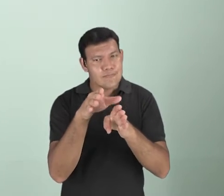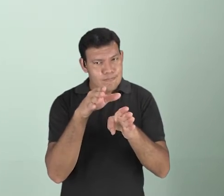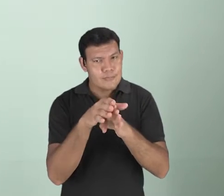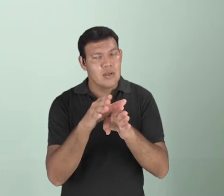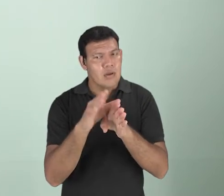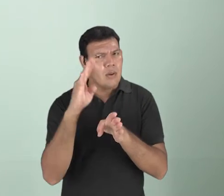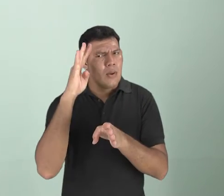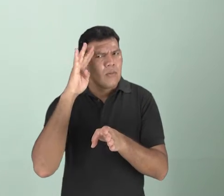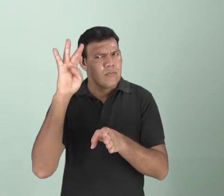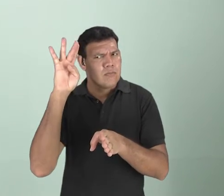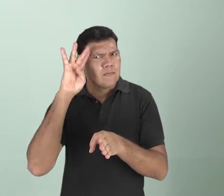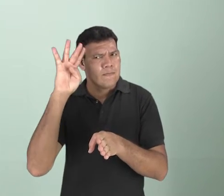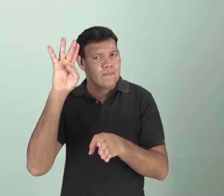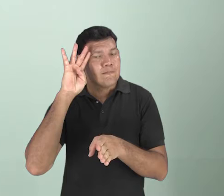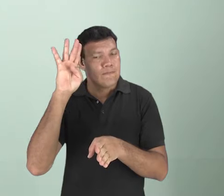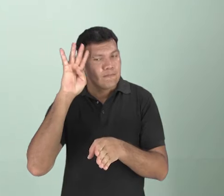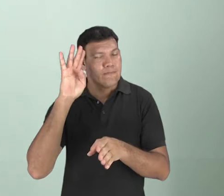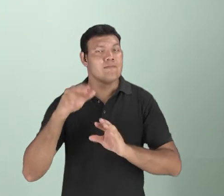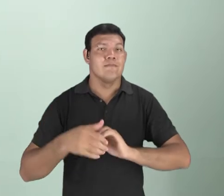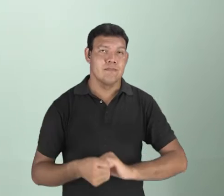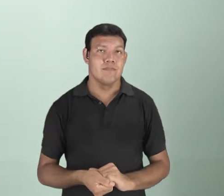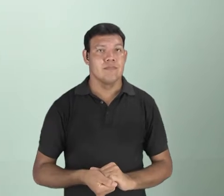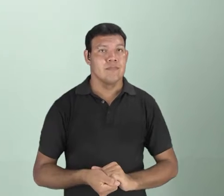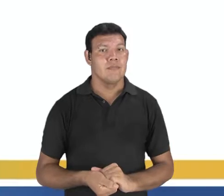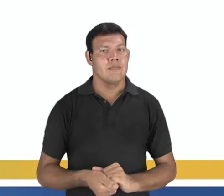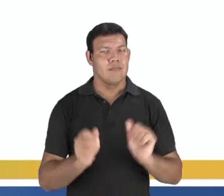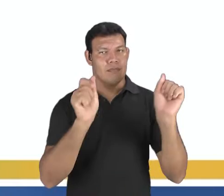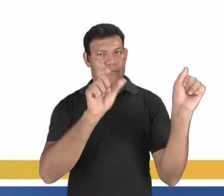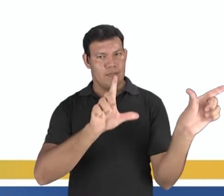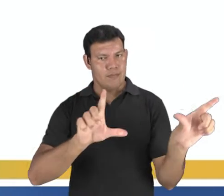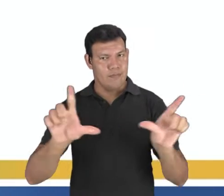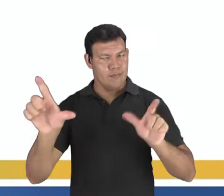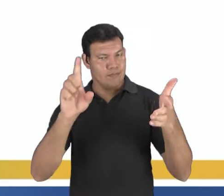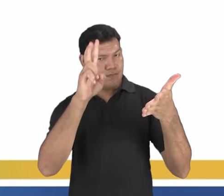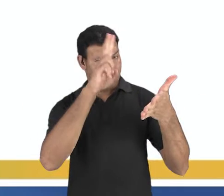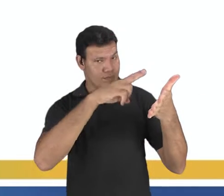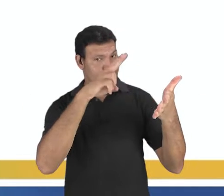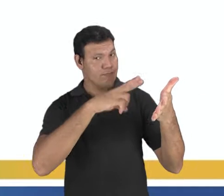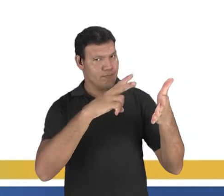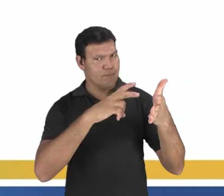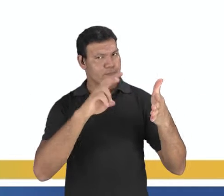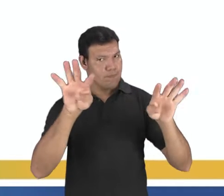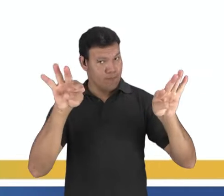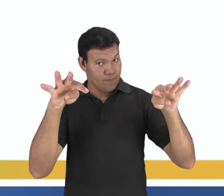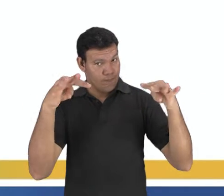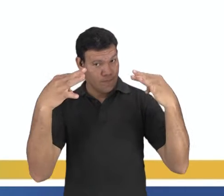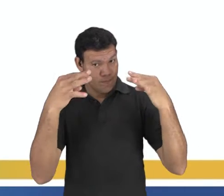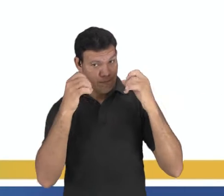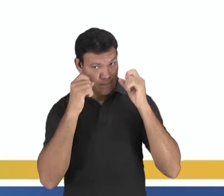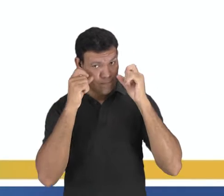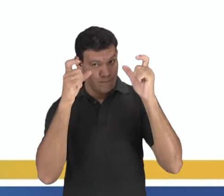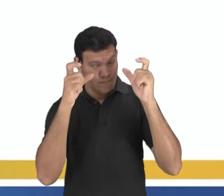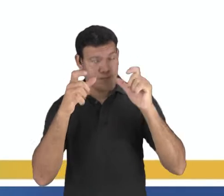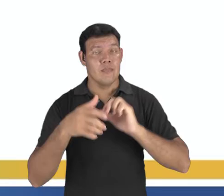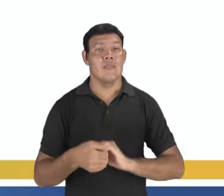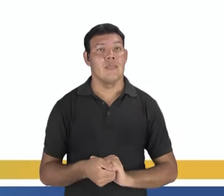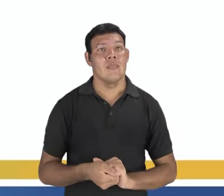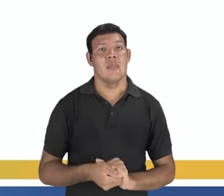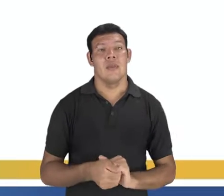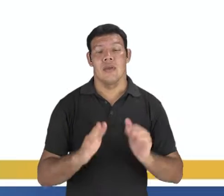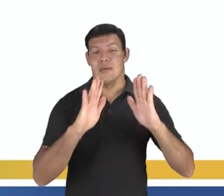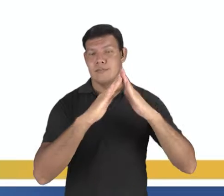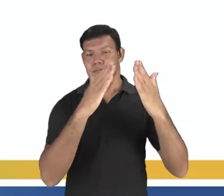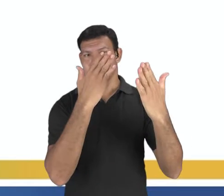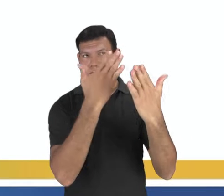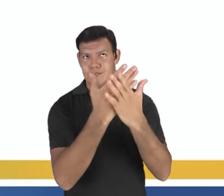de pensamento. Acompanhe a leitura em tela, junto comigo e bastante atenção. A escola de